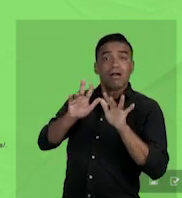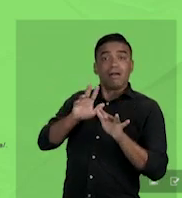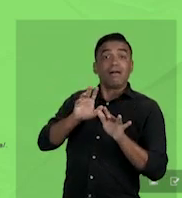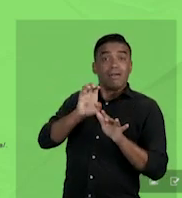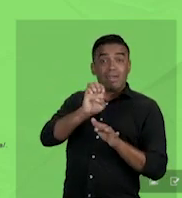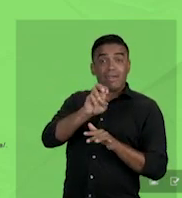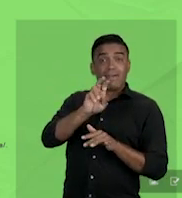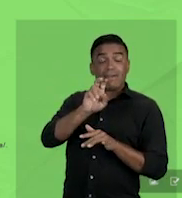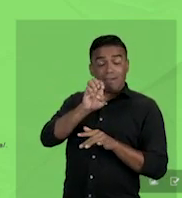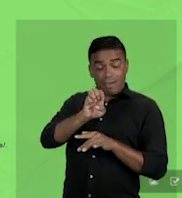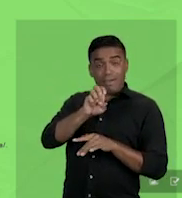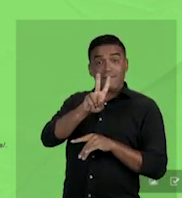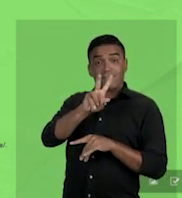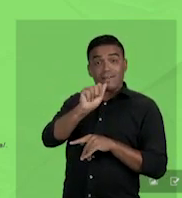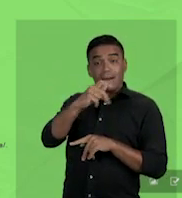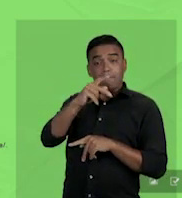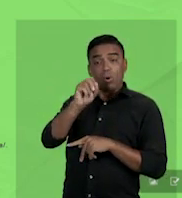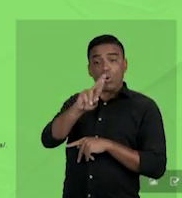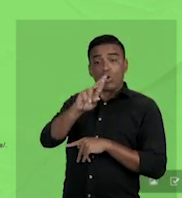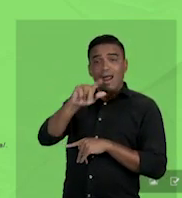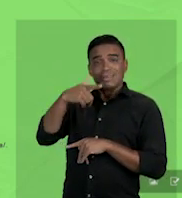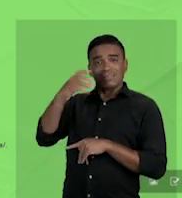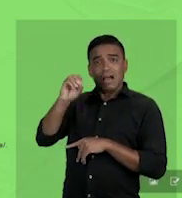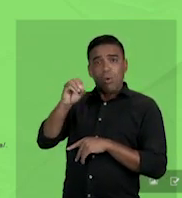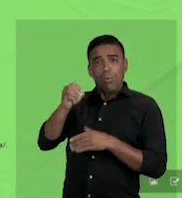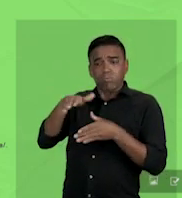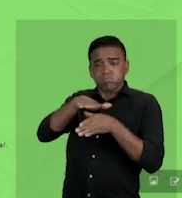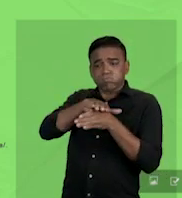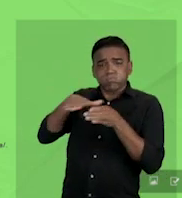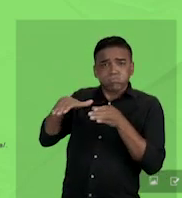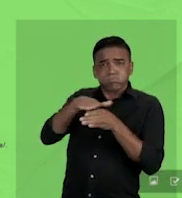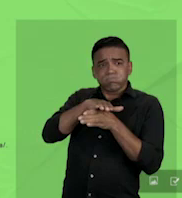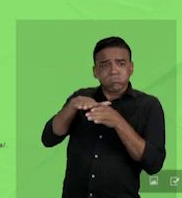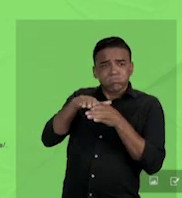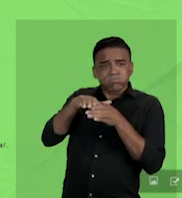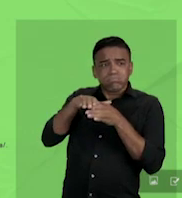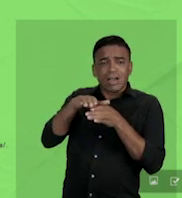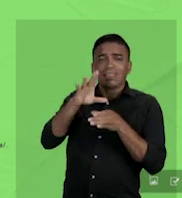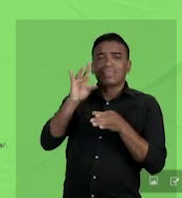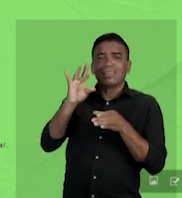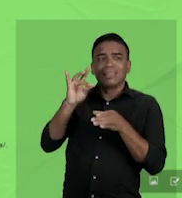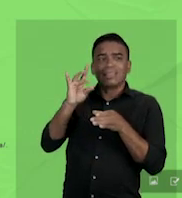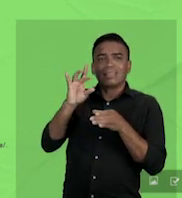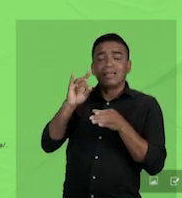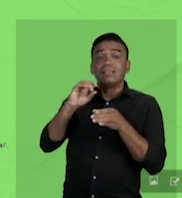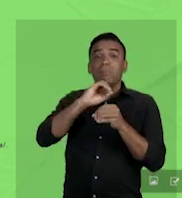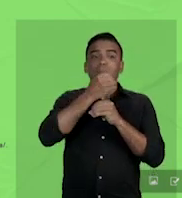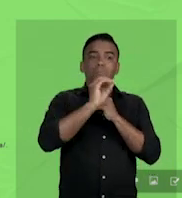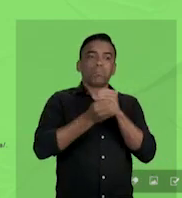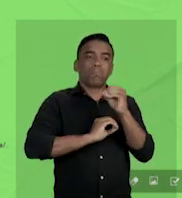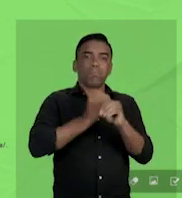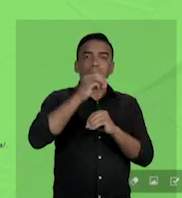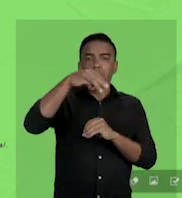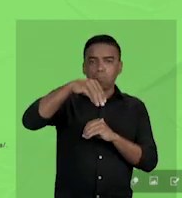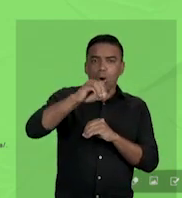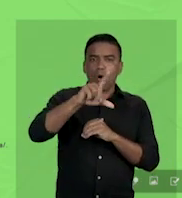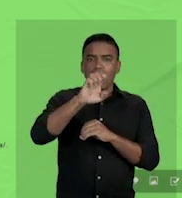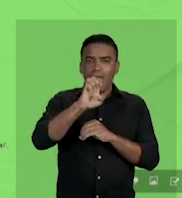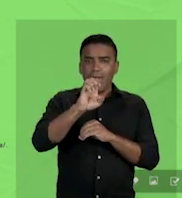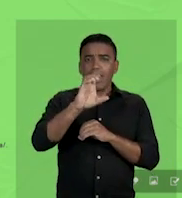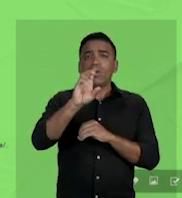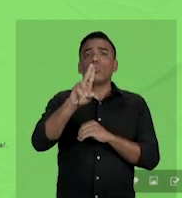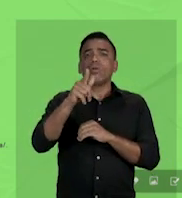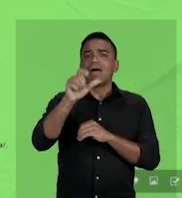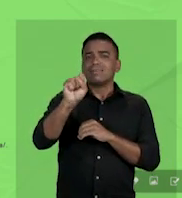que ocorre no processo da superfície do líquido. Na superfície do líquido, nós temos moléculas. Essas moléculas, elas